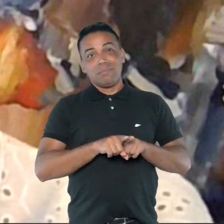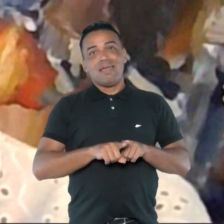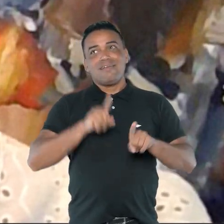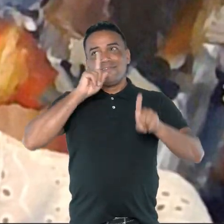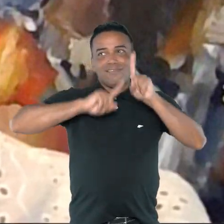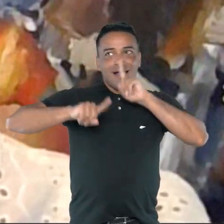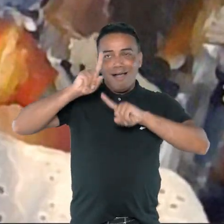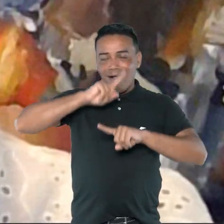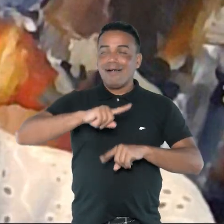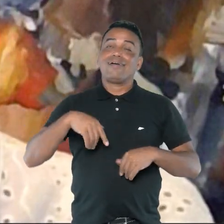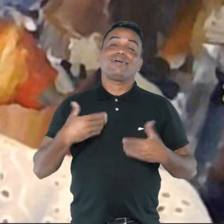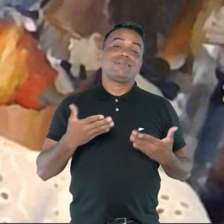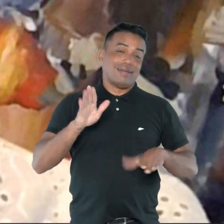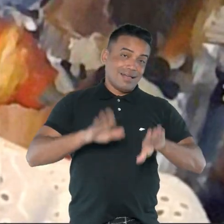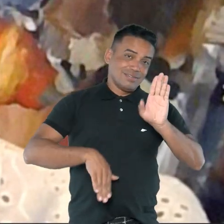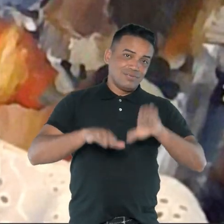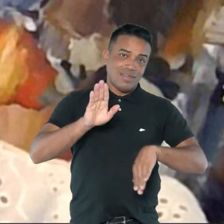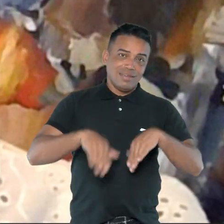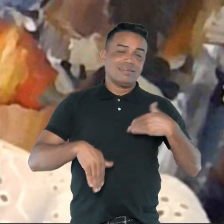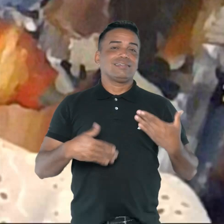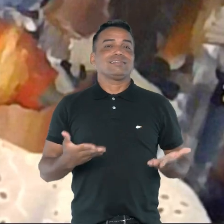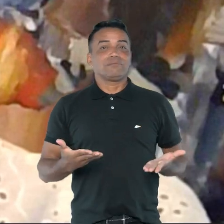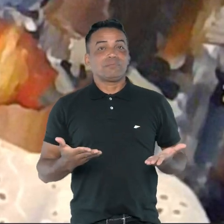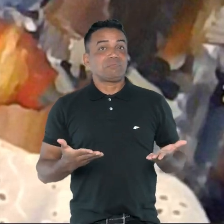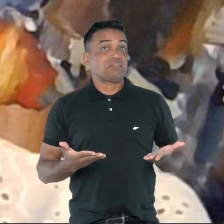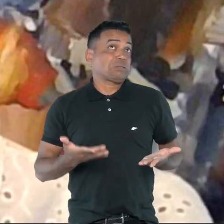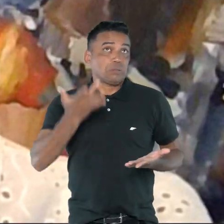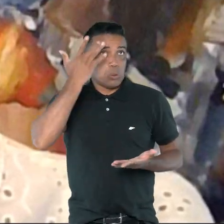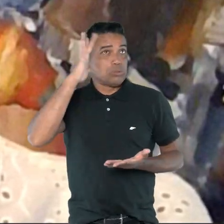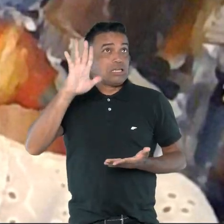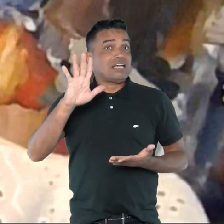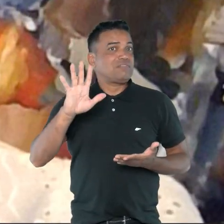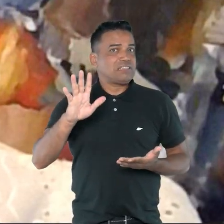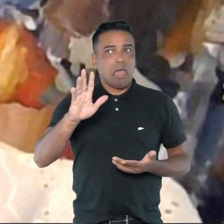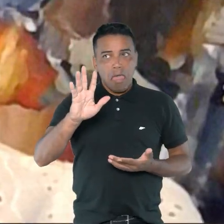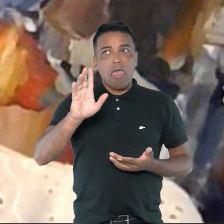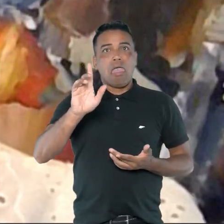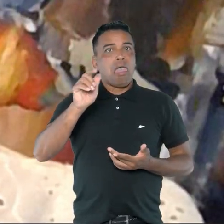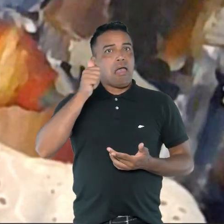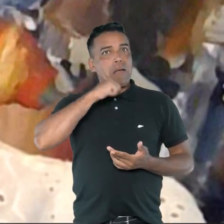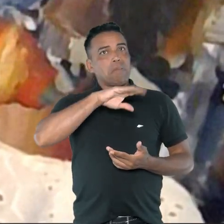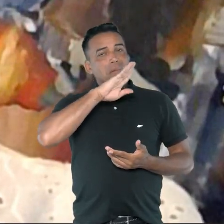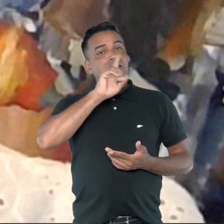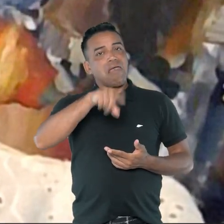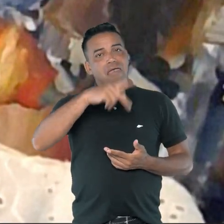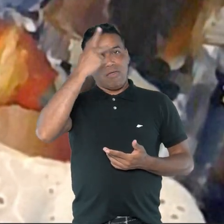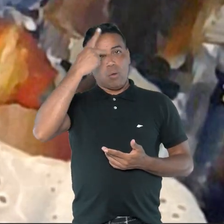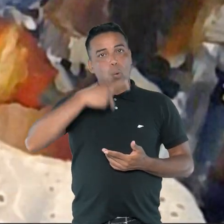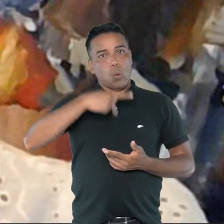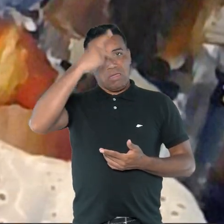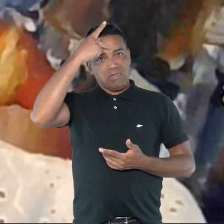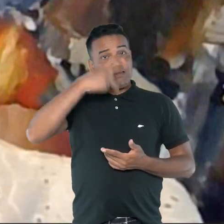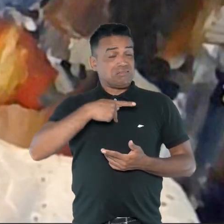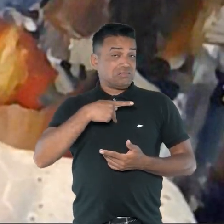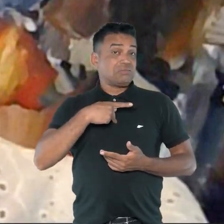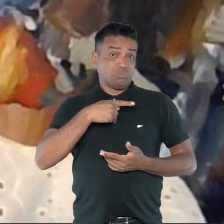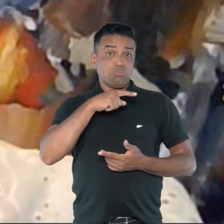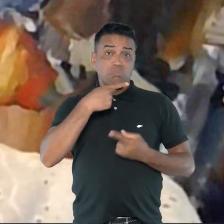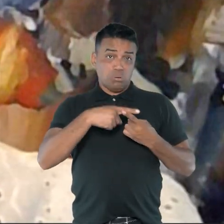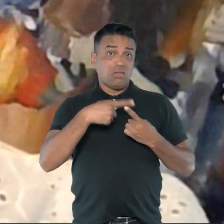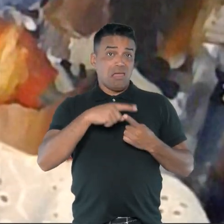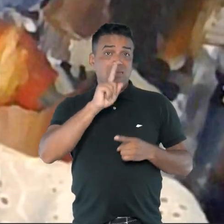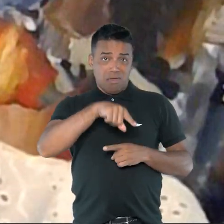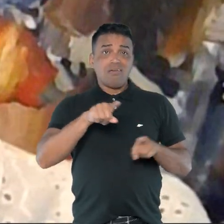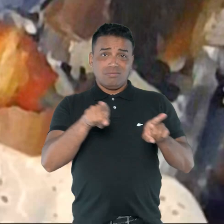Assim, que erra às vezes, que às vezes é, sei lá, egoísta, ou porque é